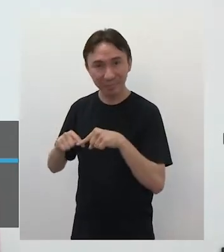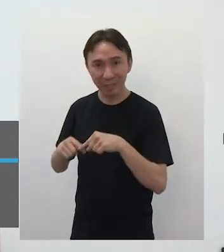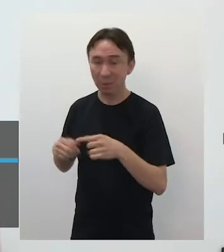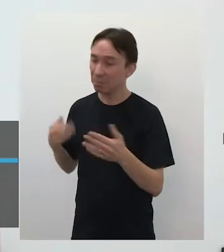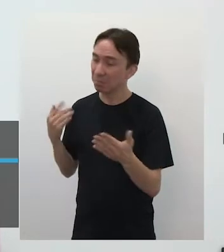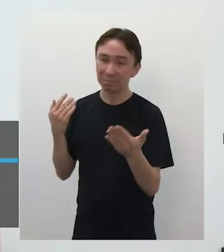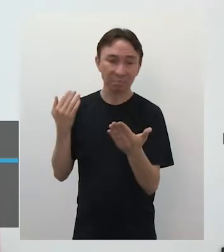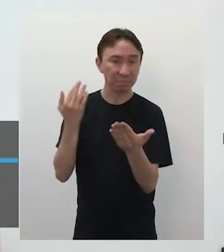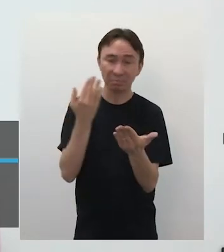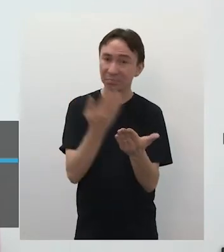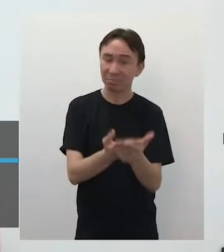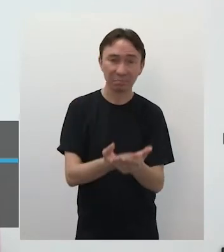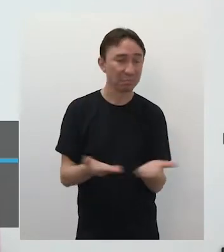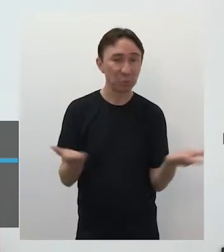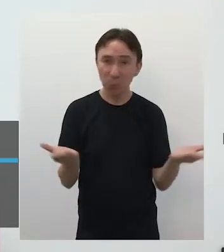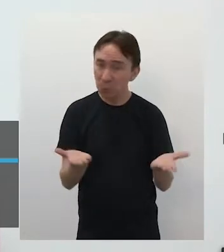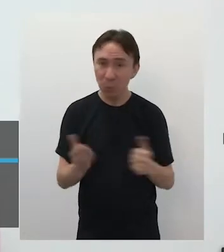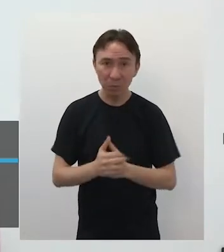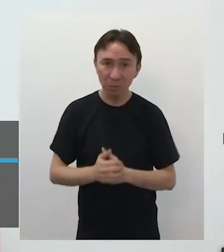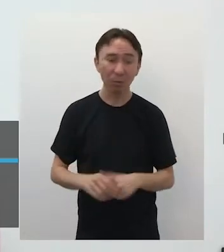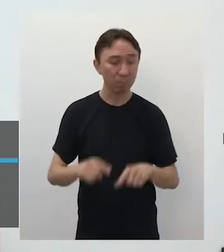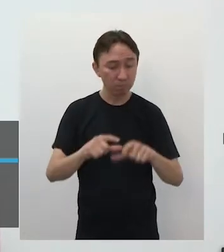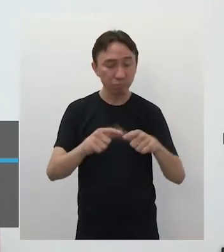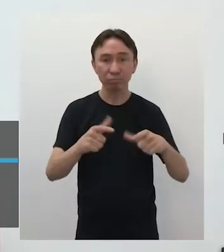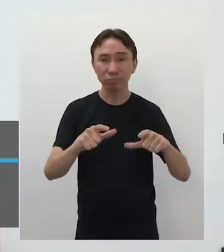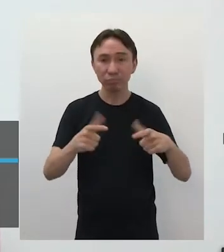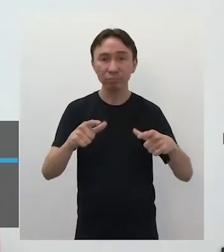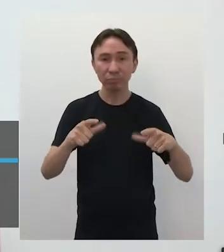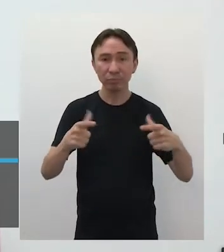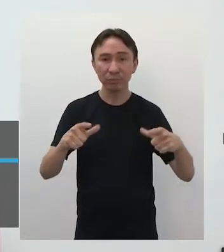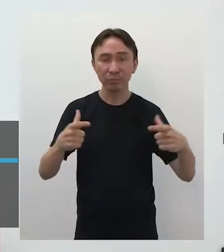porque representamos o secretário,